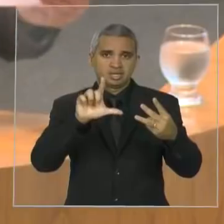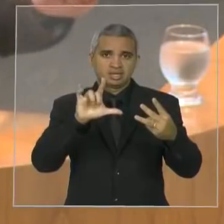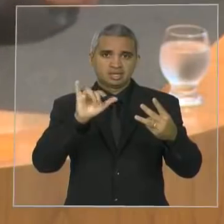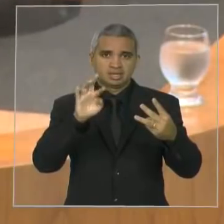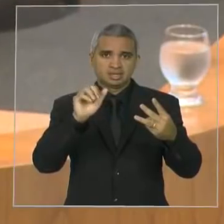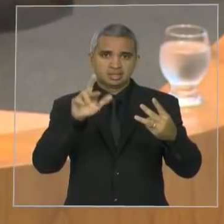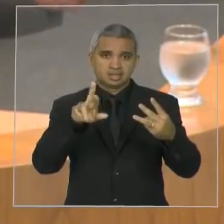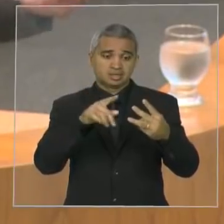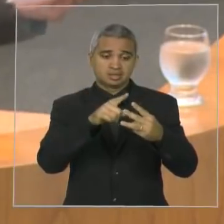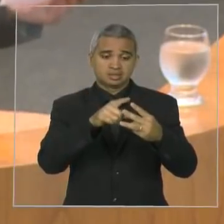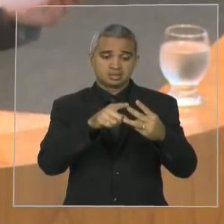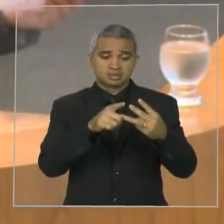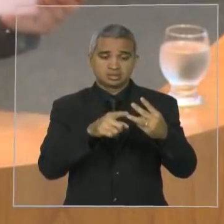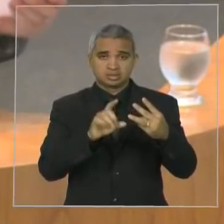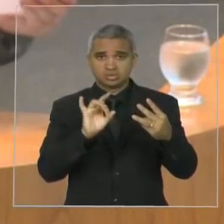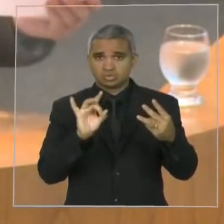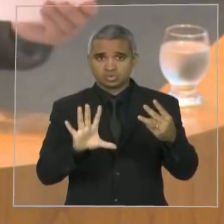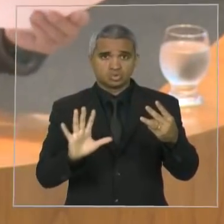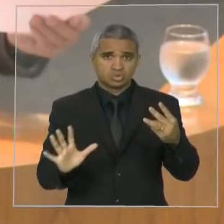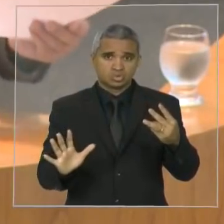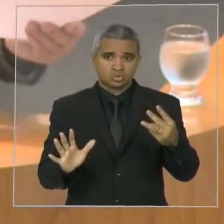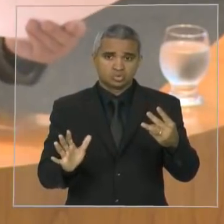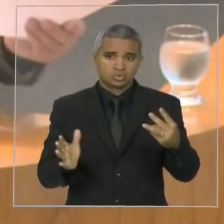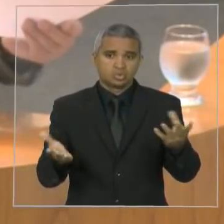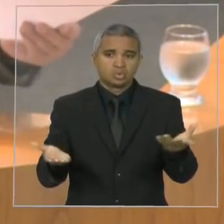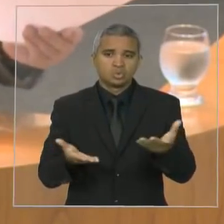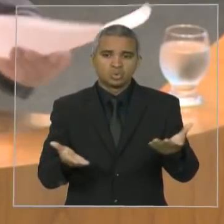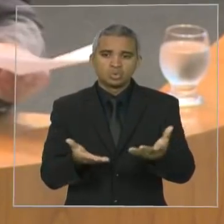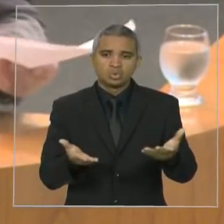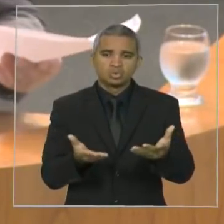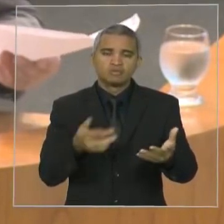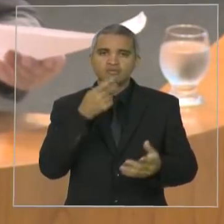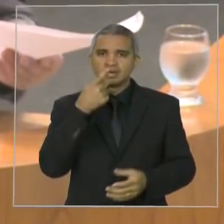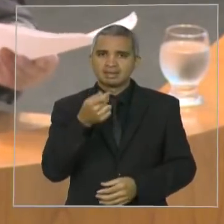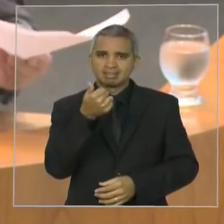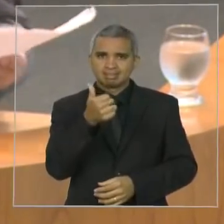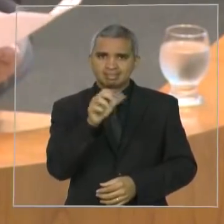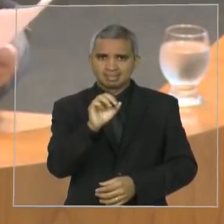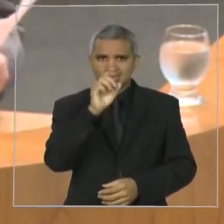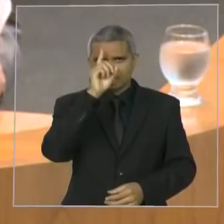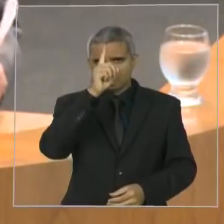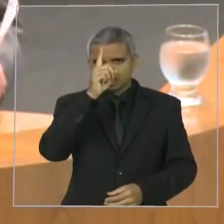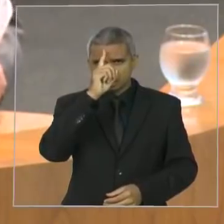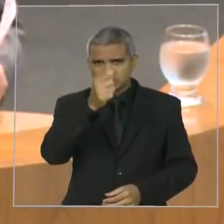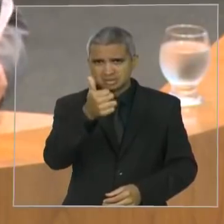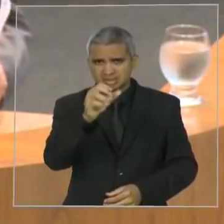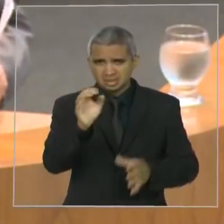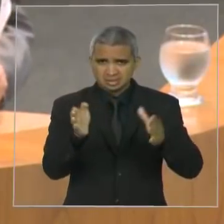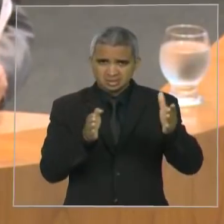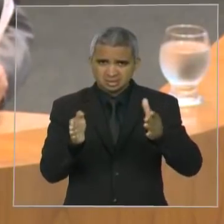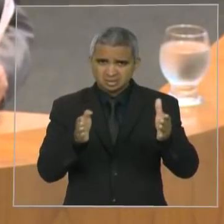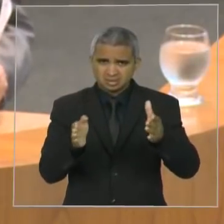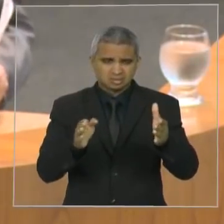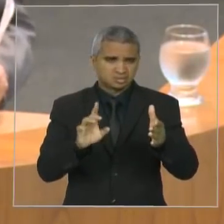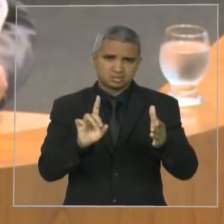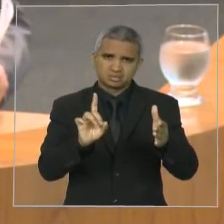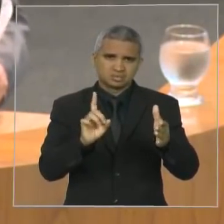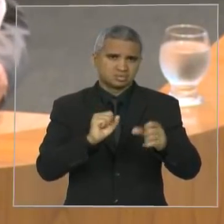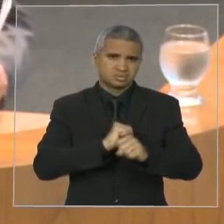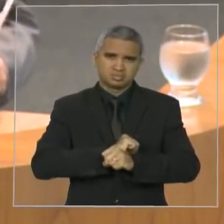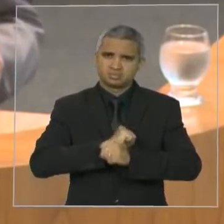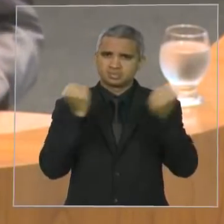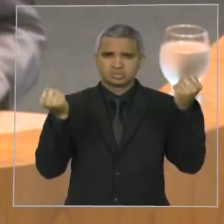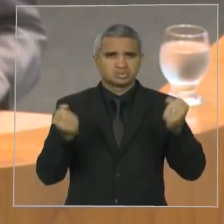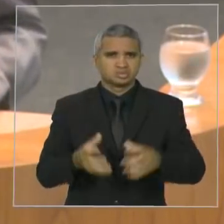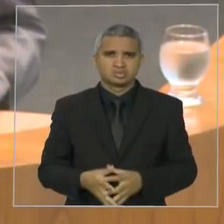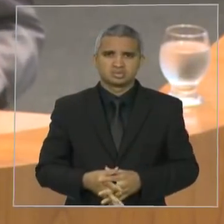Só em 3 situações. E eu vejo que ainda hoje os estados ficam aplicando em